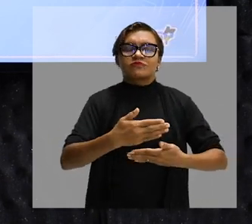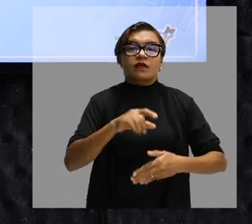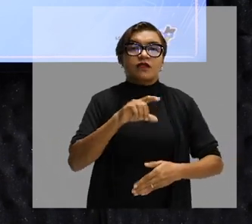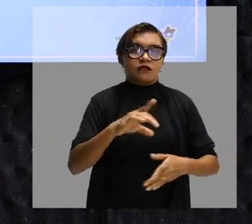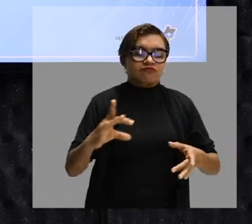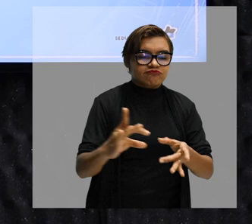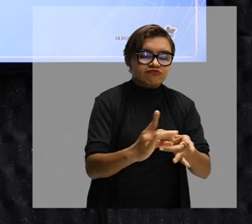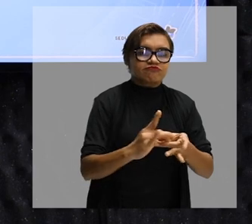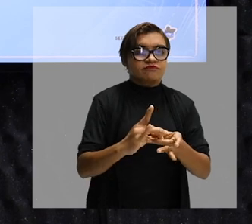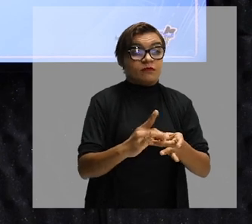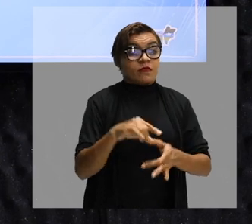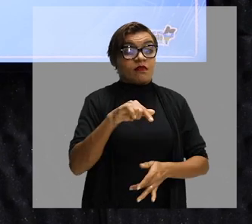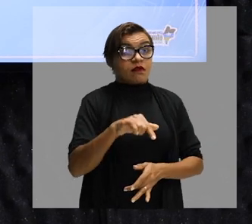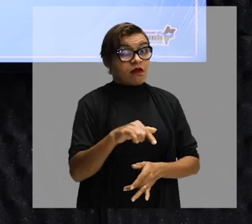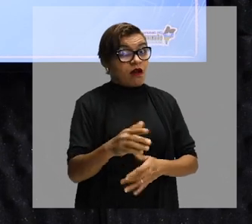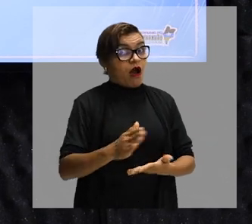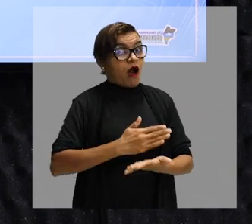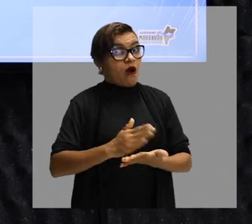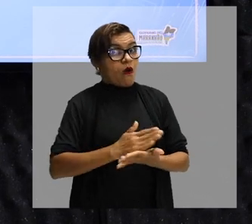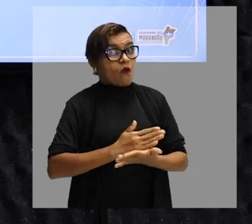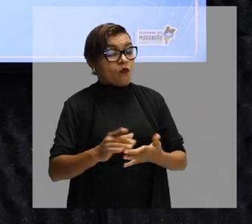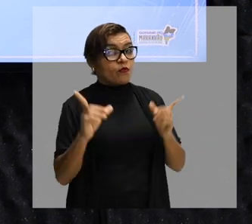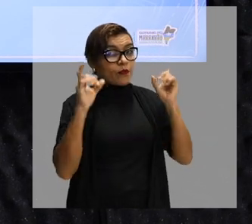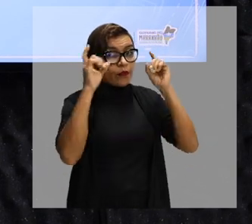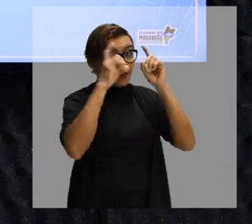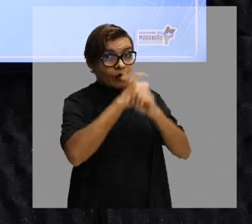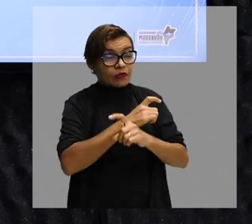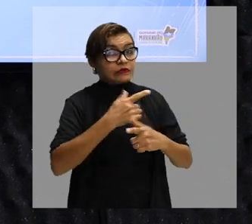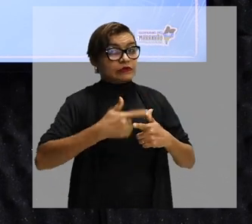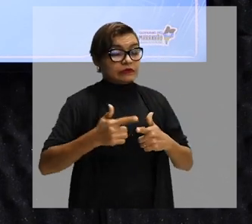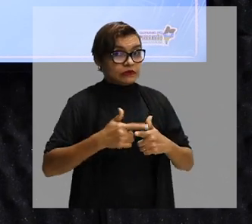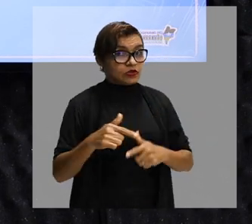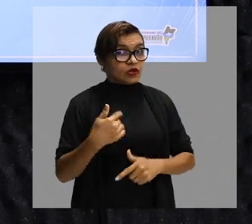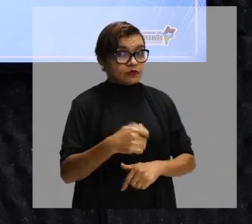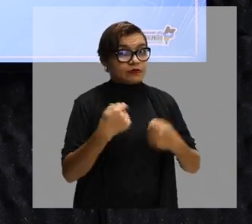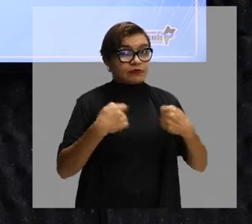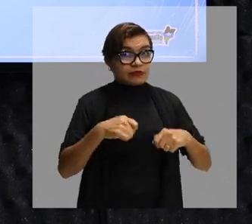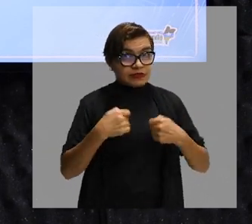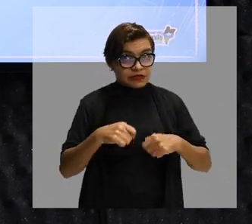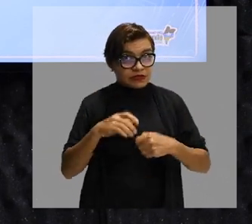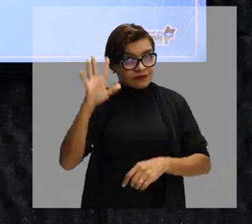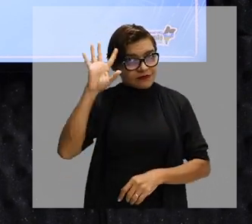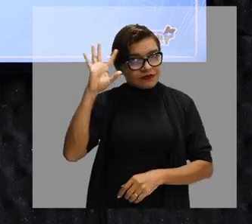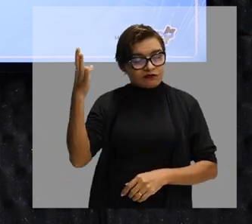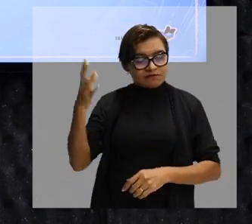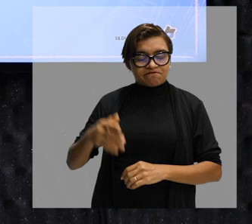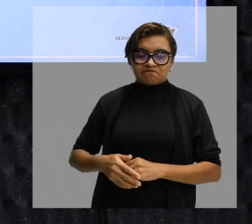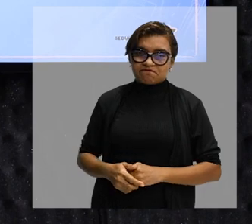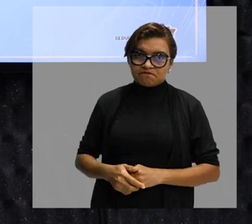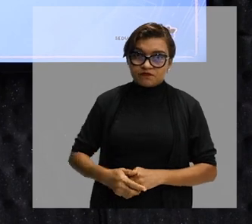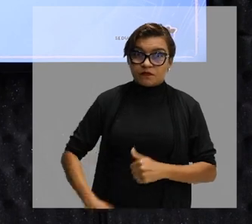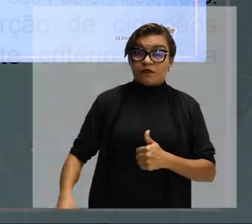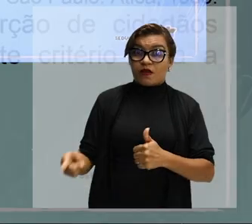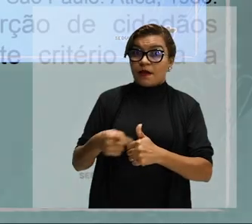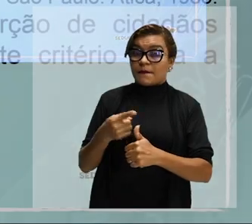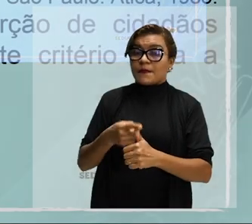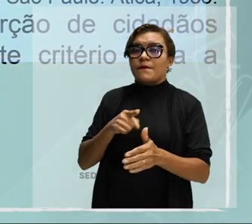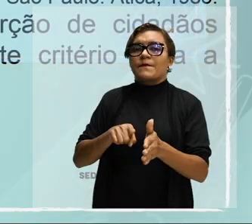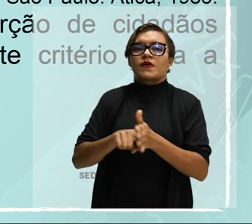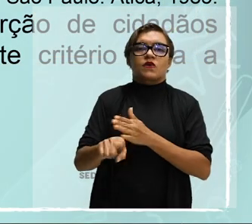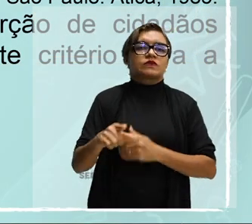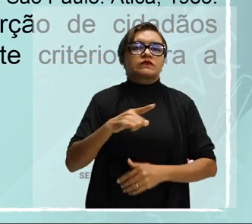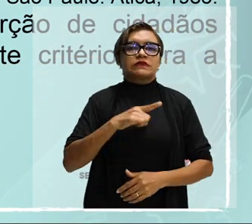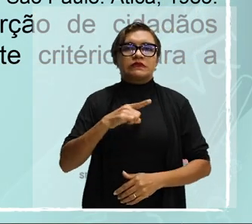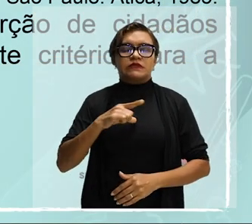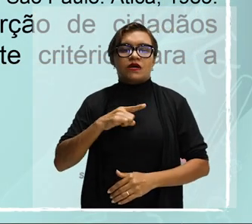uma série de problemáticas e nós precisamos lidar com elas, correto? Então vejam só, na primeira questão nós temos